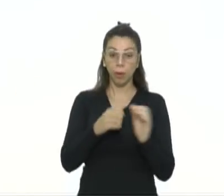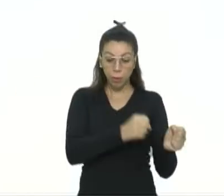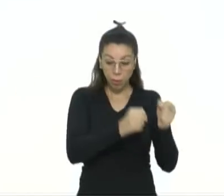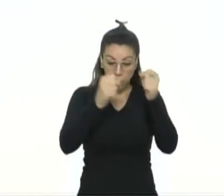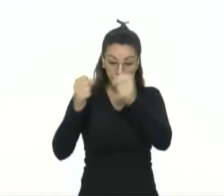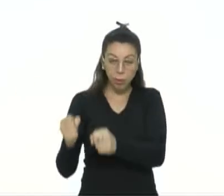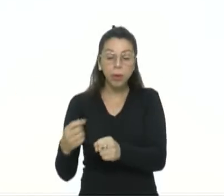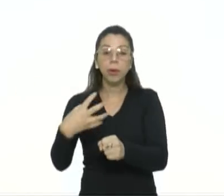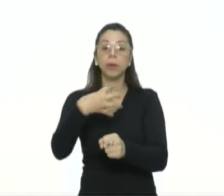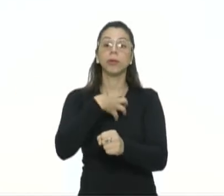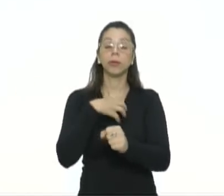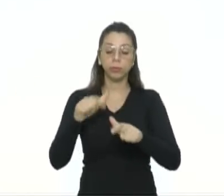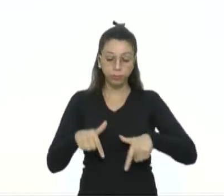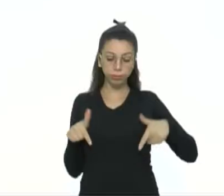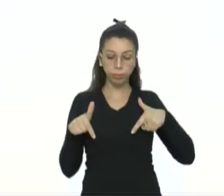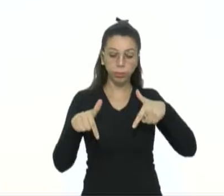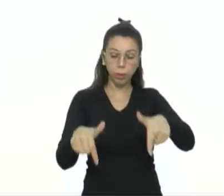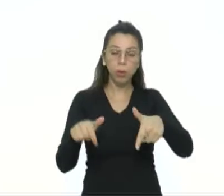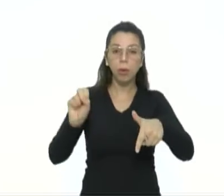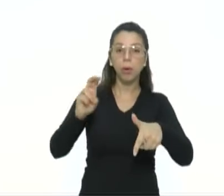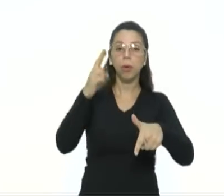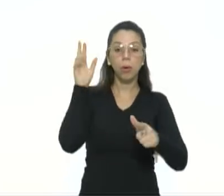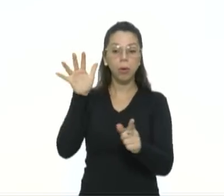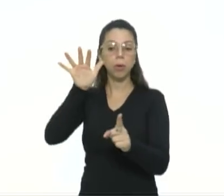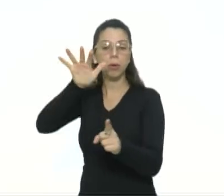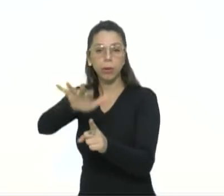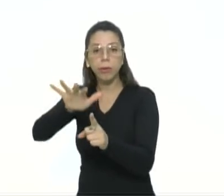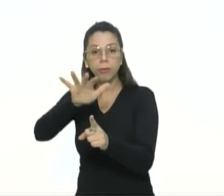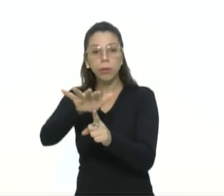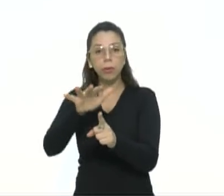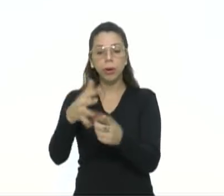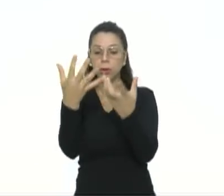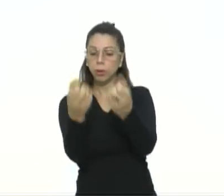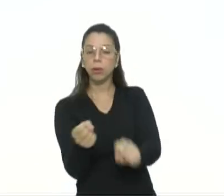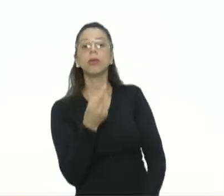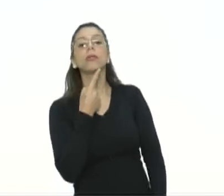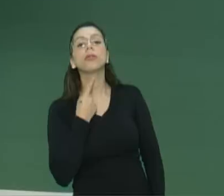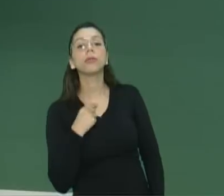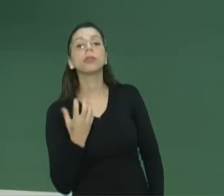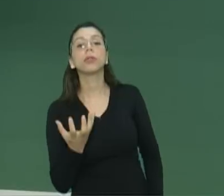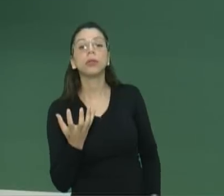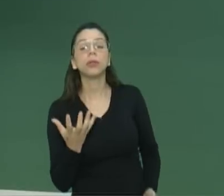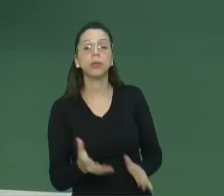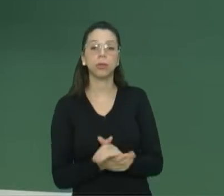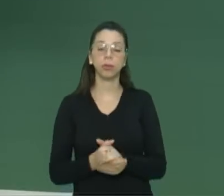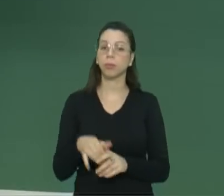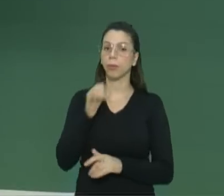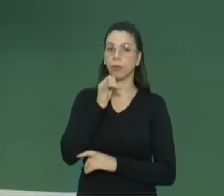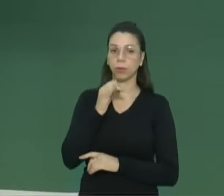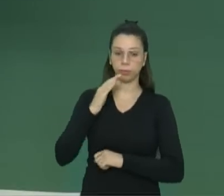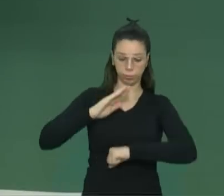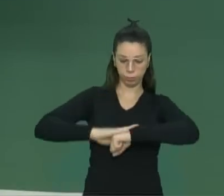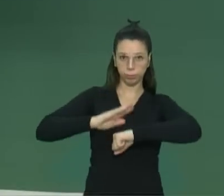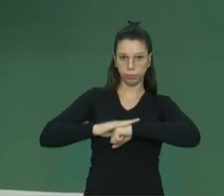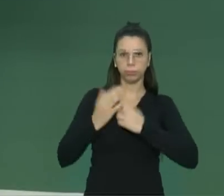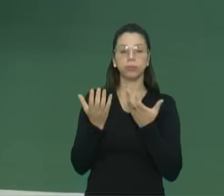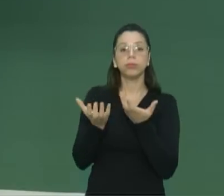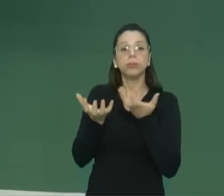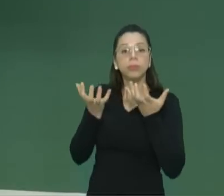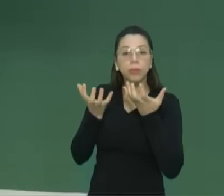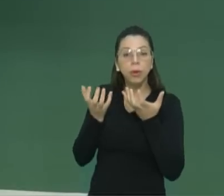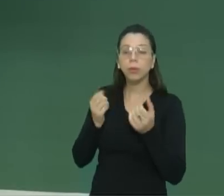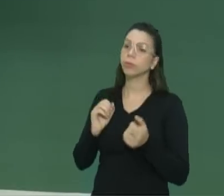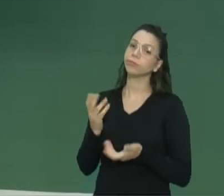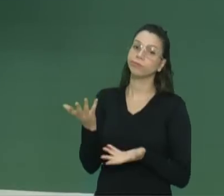a capacidade de agir ou produzir efeitos desejados. Então, quando, por exemplo, você quer algo, né, você quer